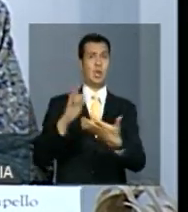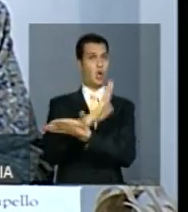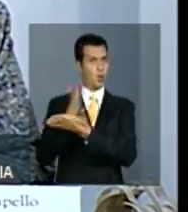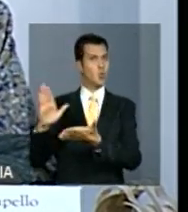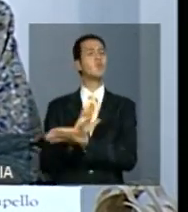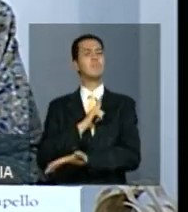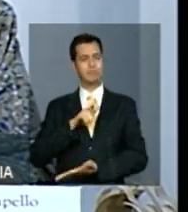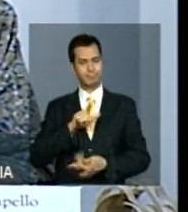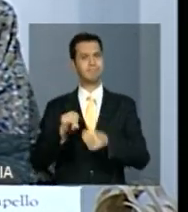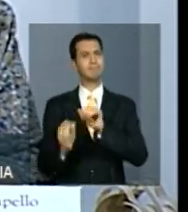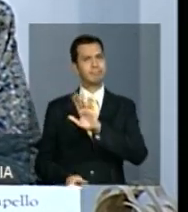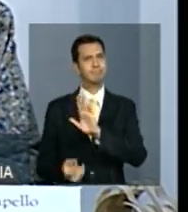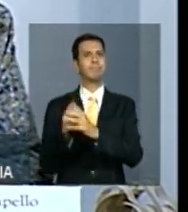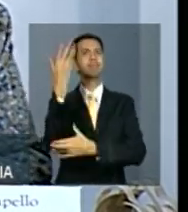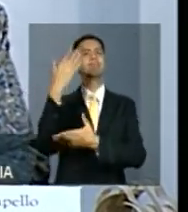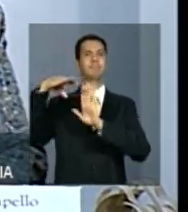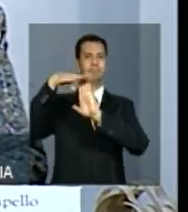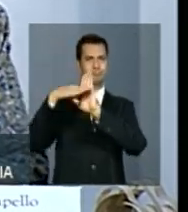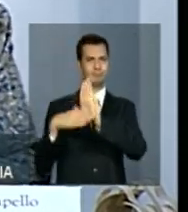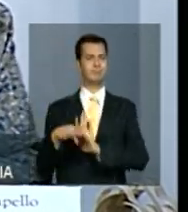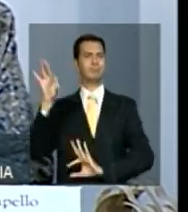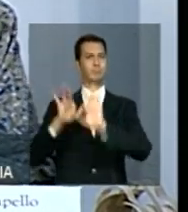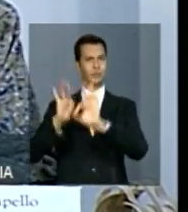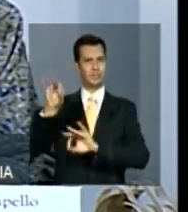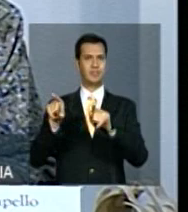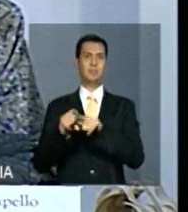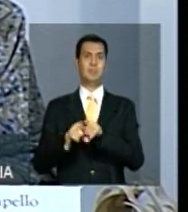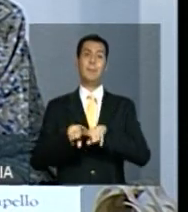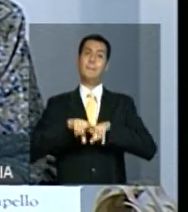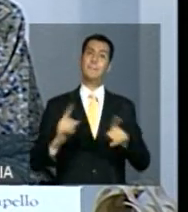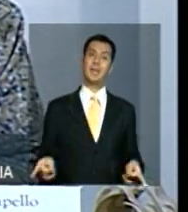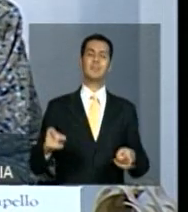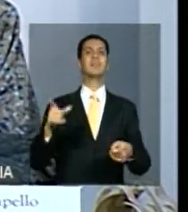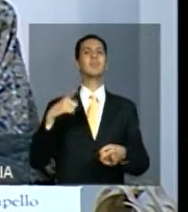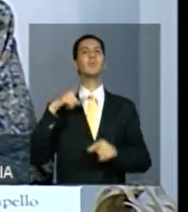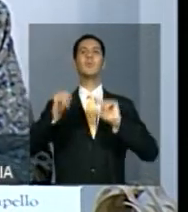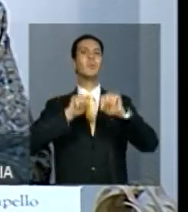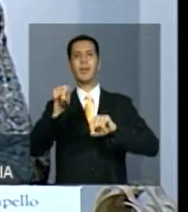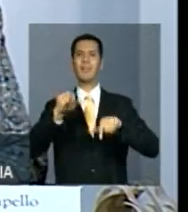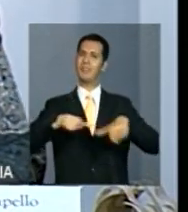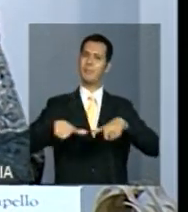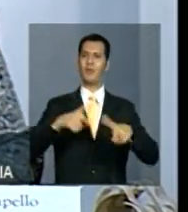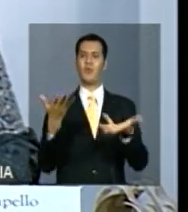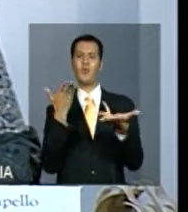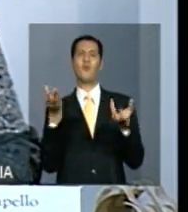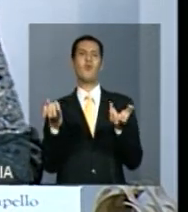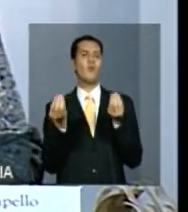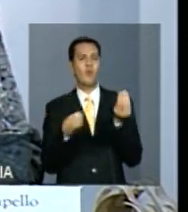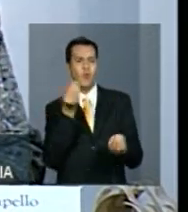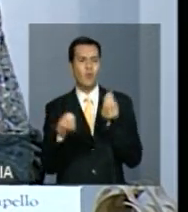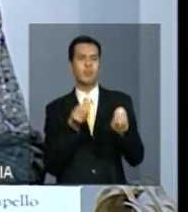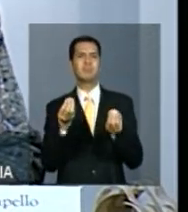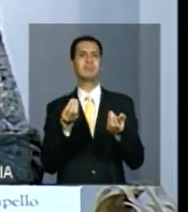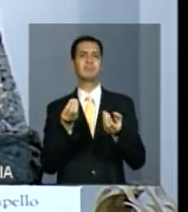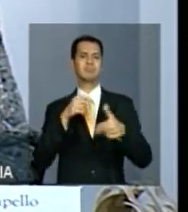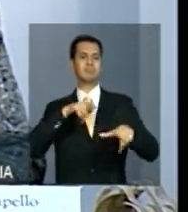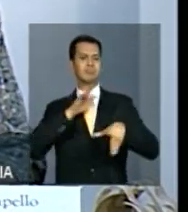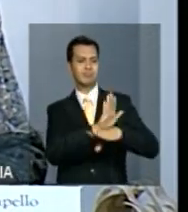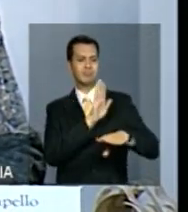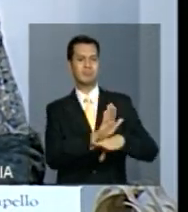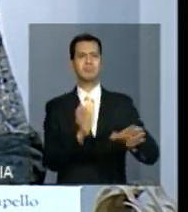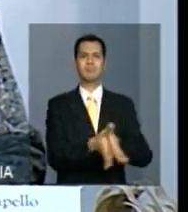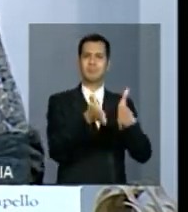estabele seram metas internas de como reduzir a pobreza em seus municípios metas específicas isso